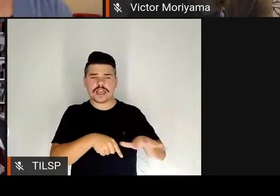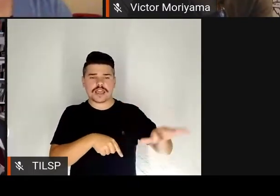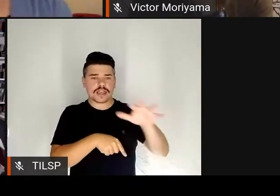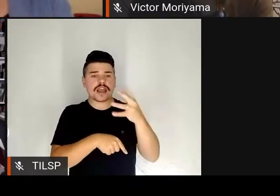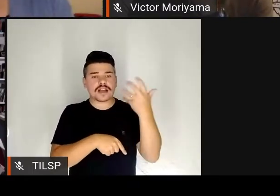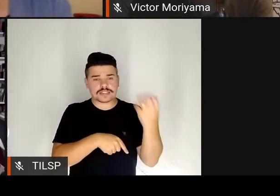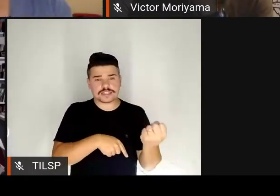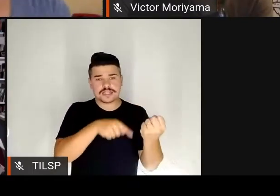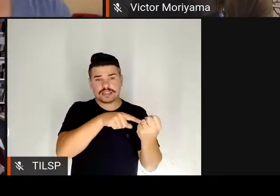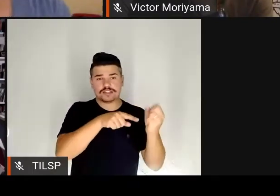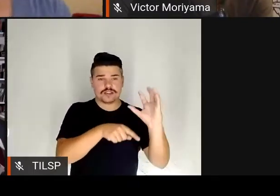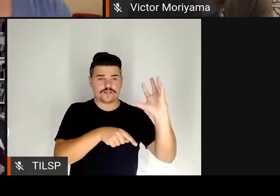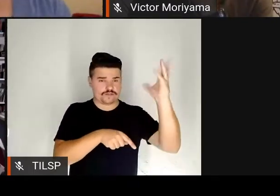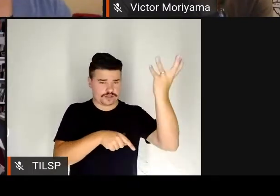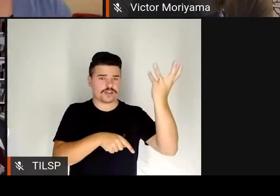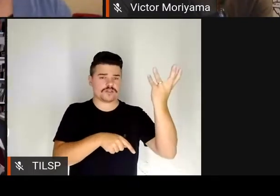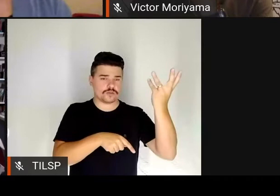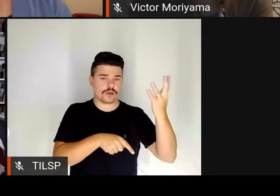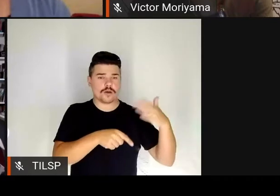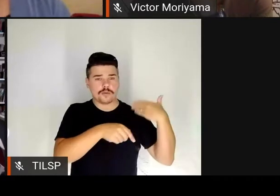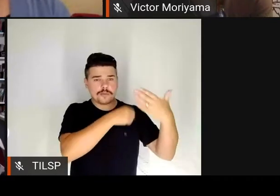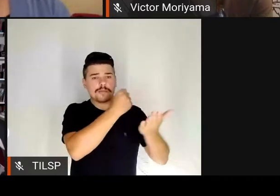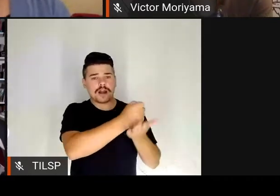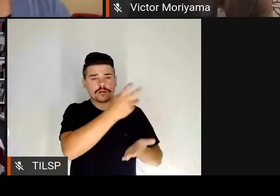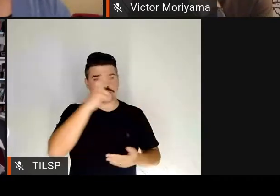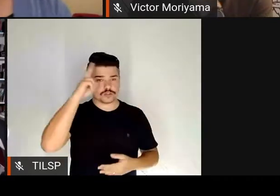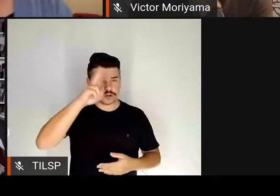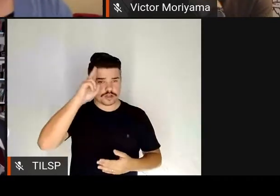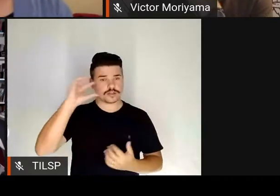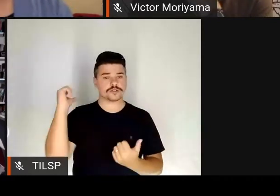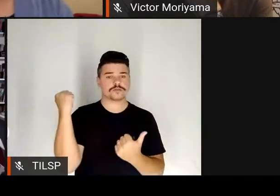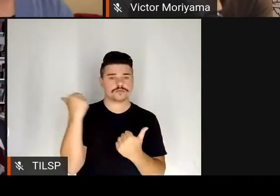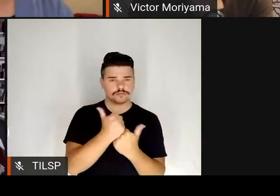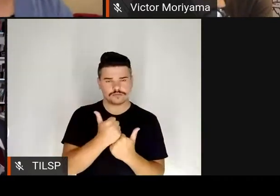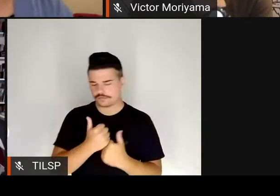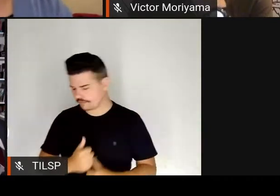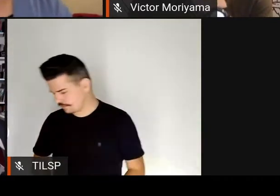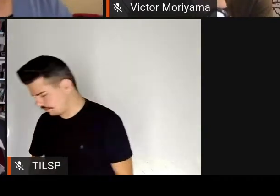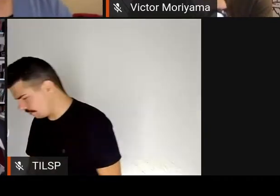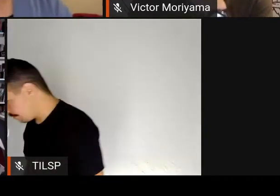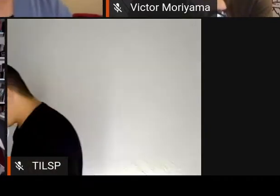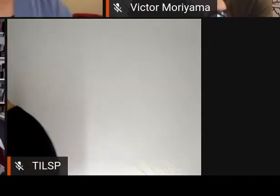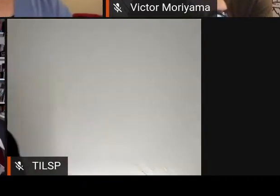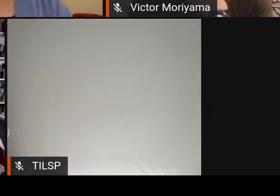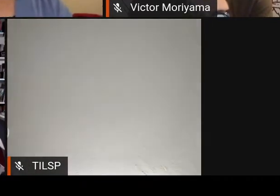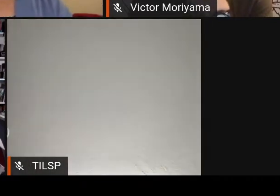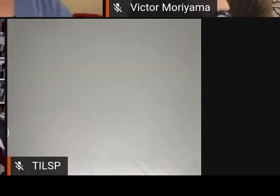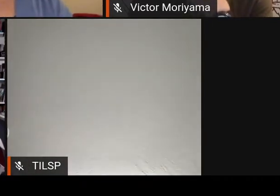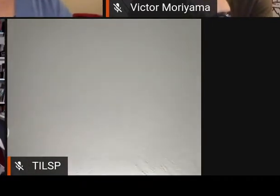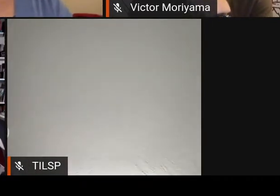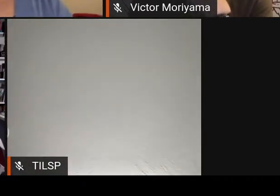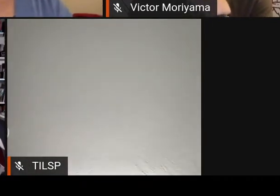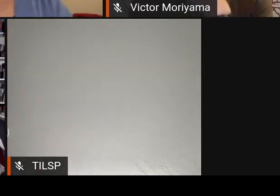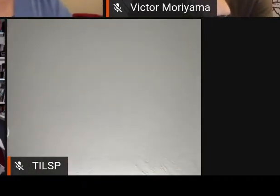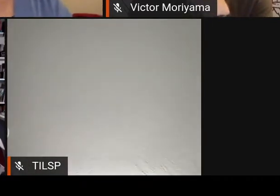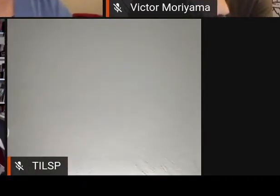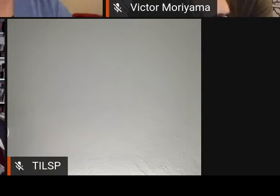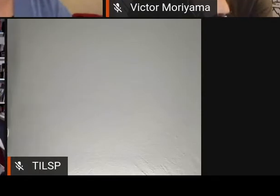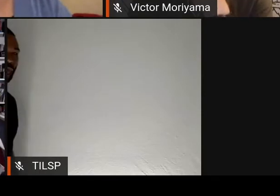evento, né, como um evento histórico. Então, essas mesmas condições que começavam a